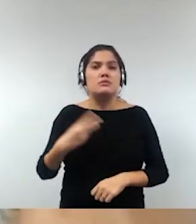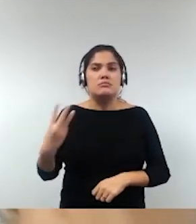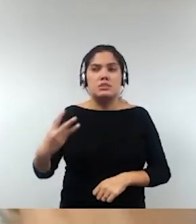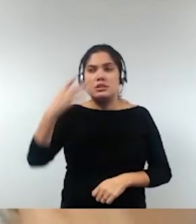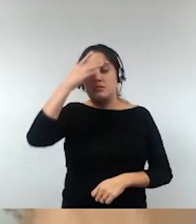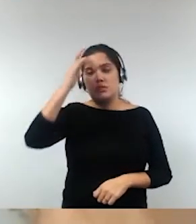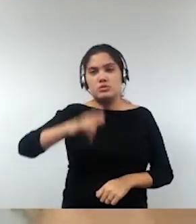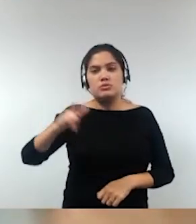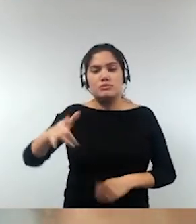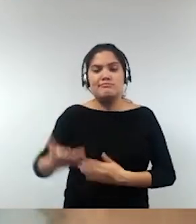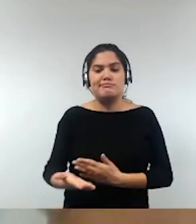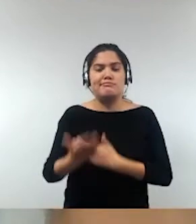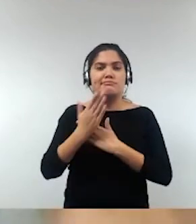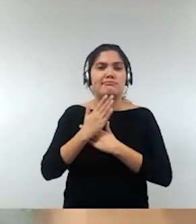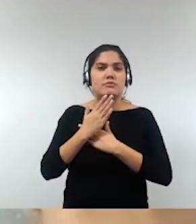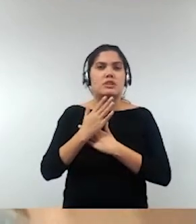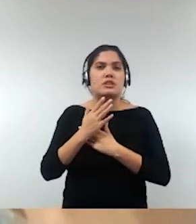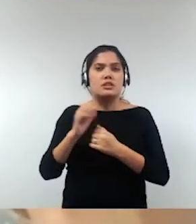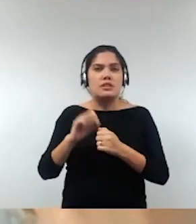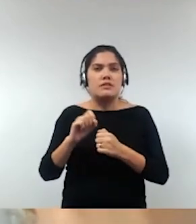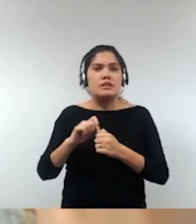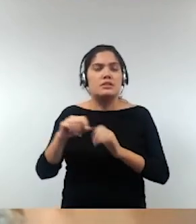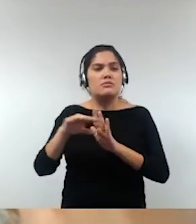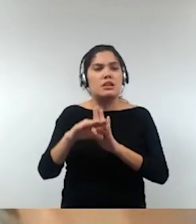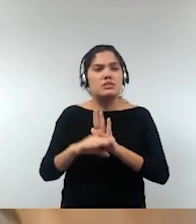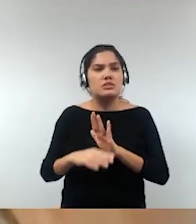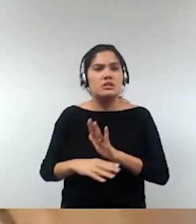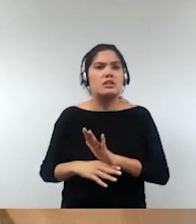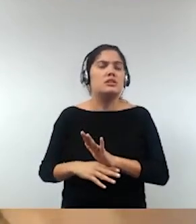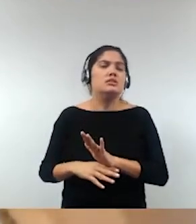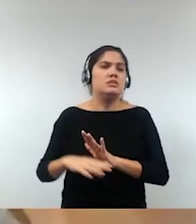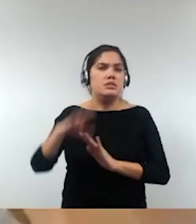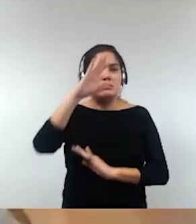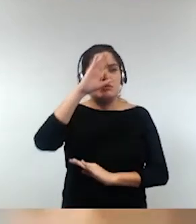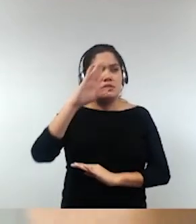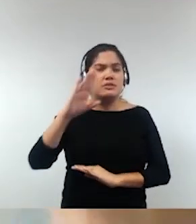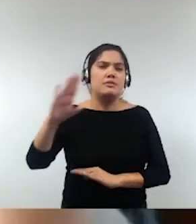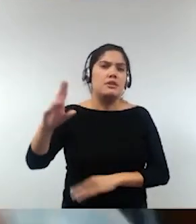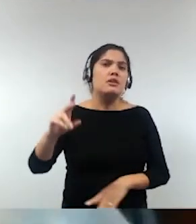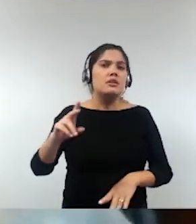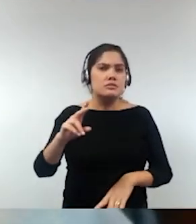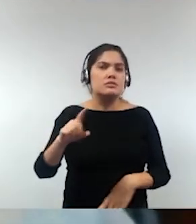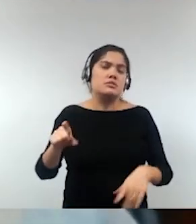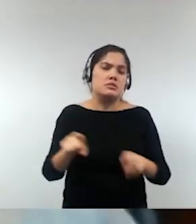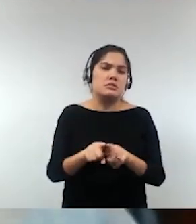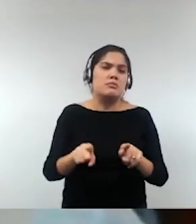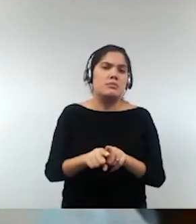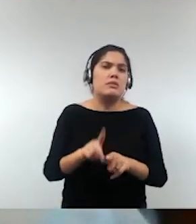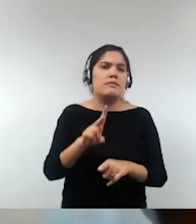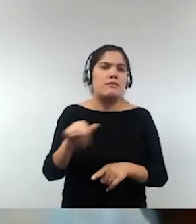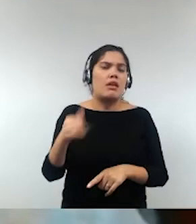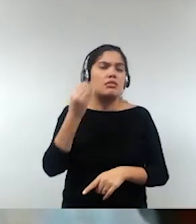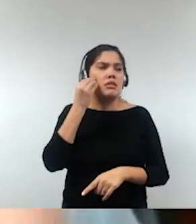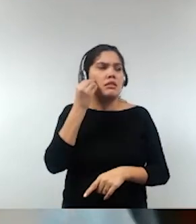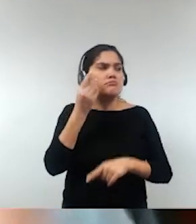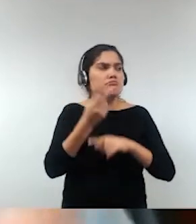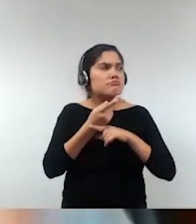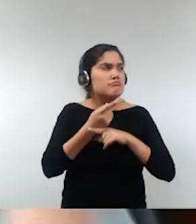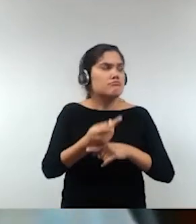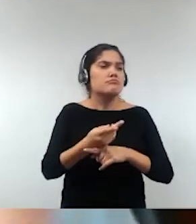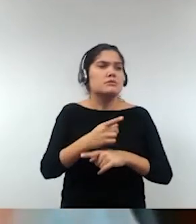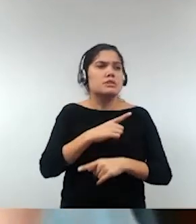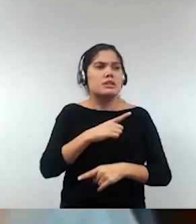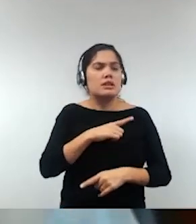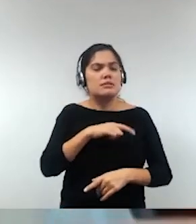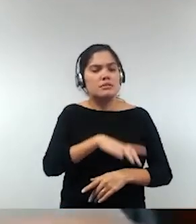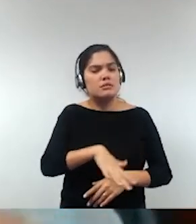nos auxiliando, que está ali fazendo uma agenda, né, das prioridades, que vai buscando, se tem uma